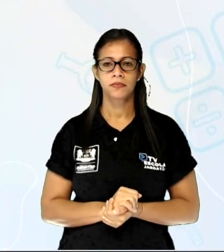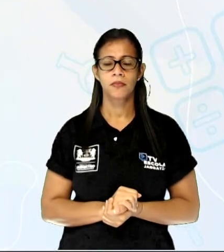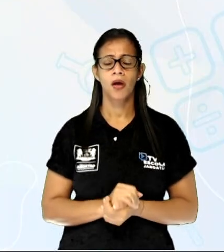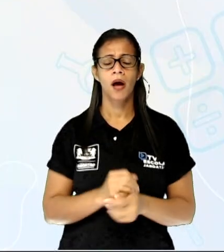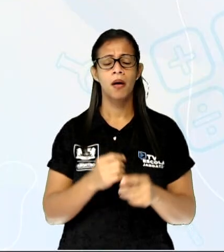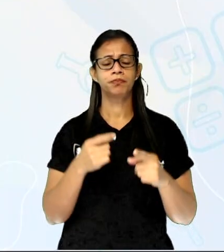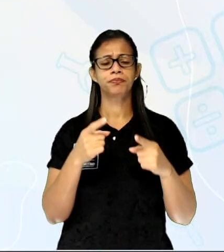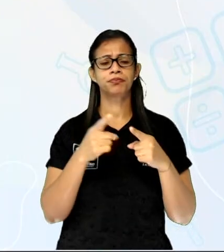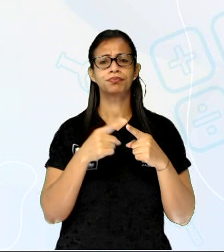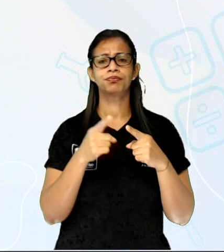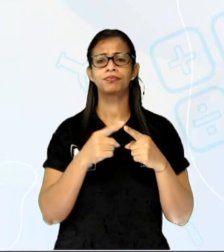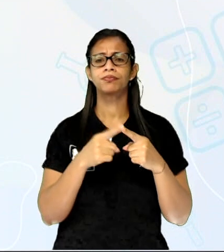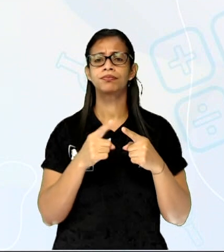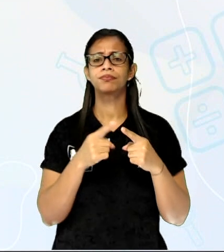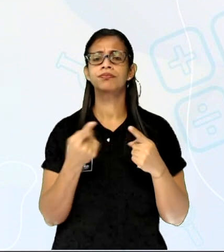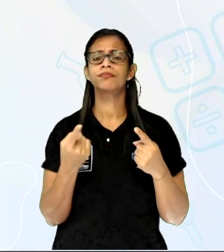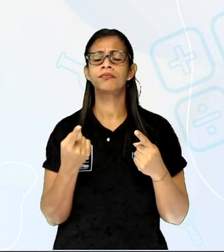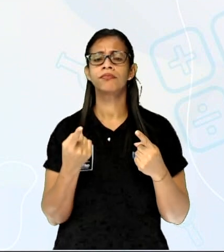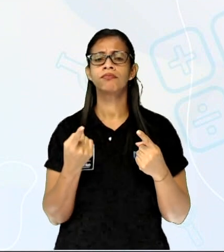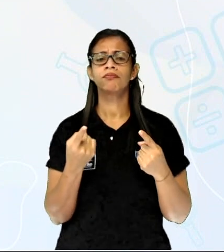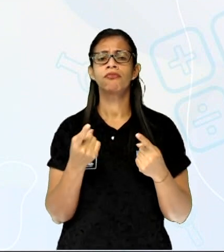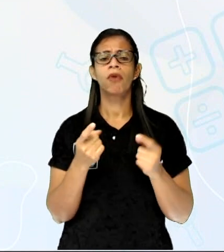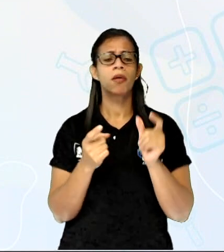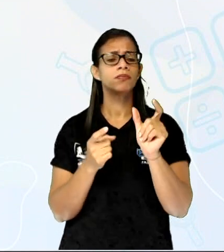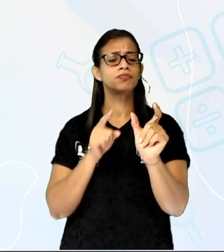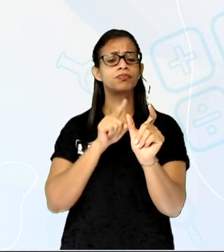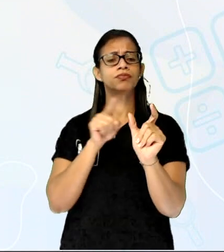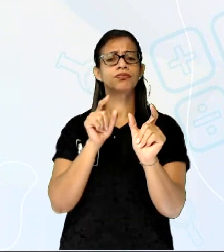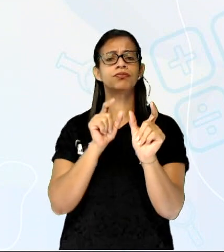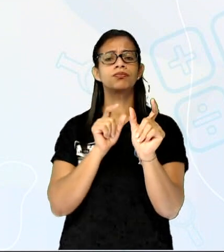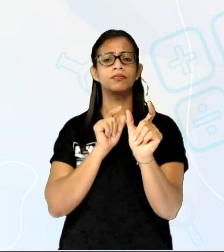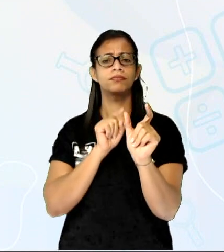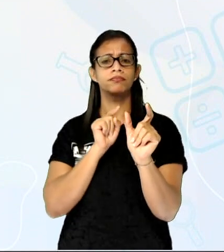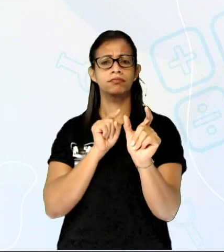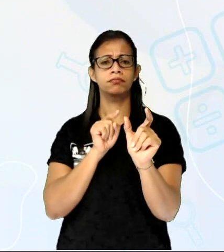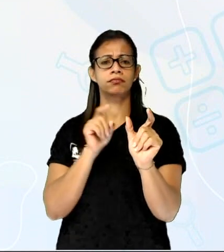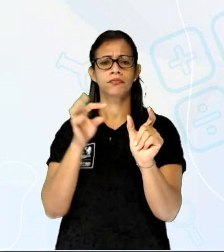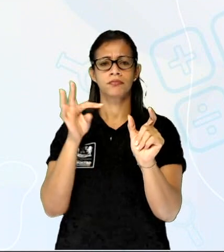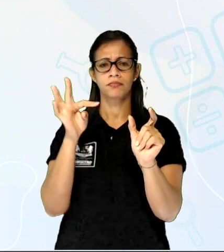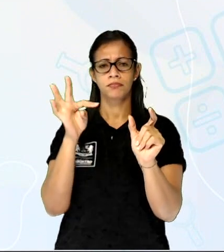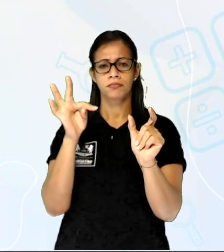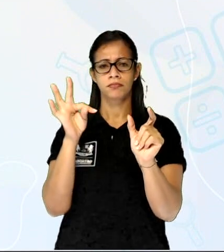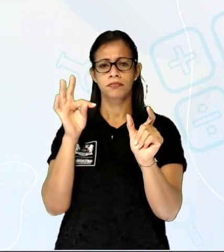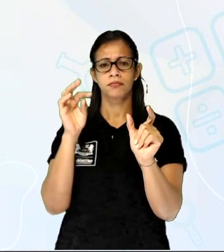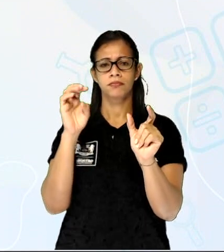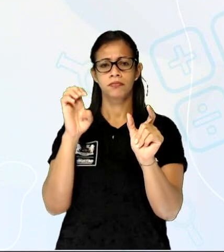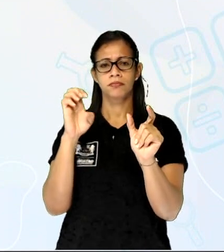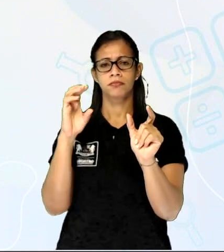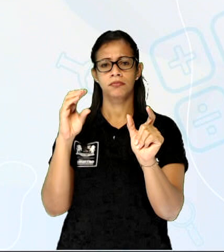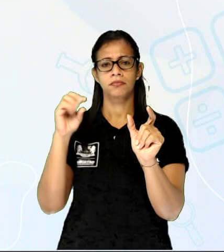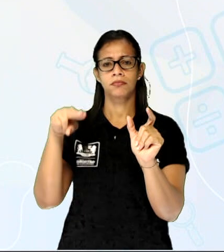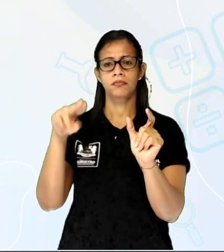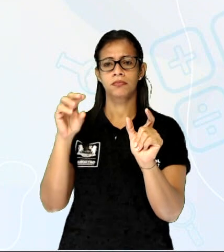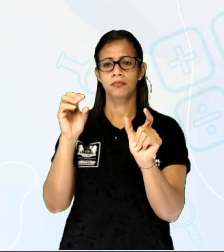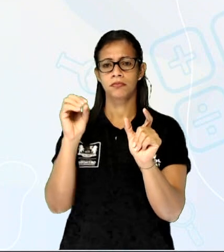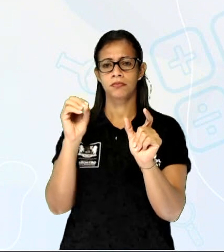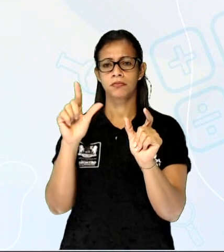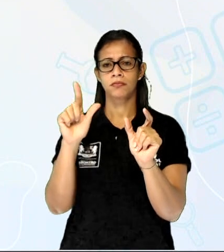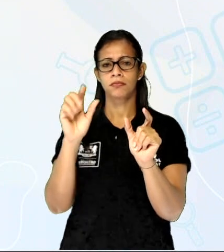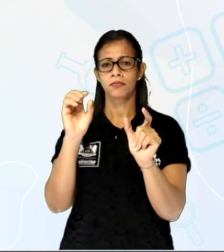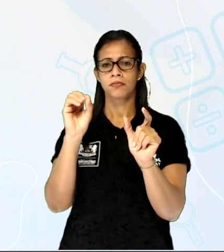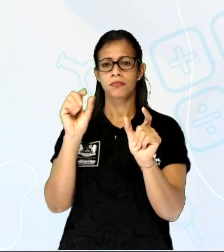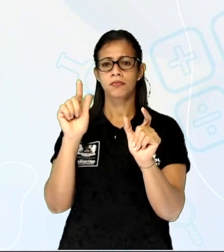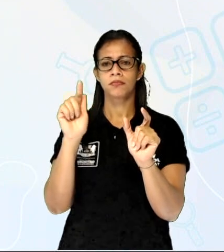primeira coisa que vem na cabeça de vocês quando vocês leem ou quando vocês ouvem a palavra